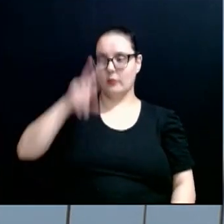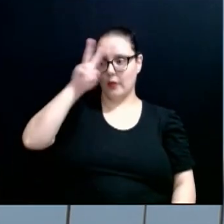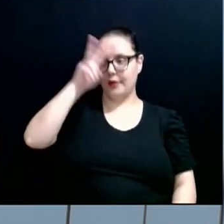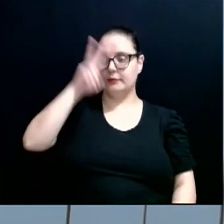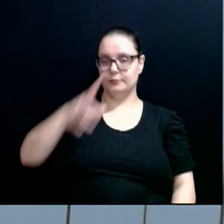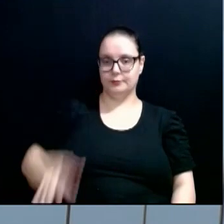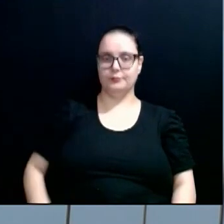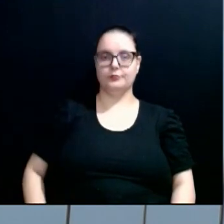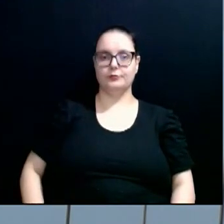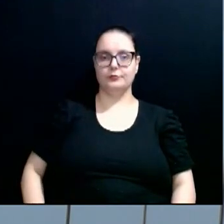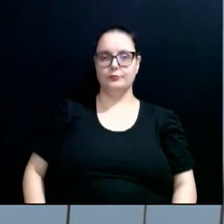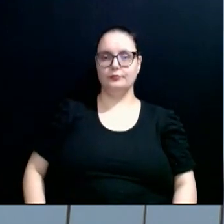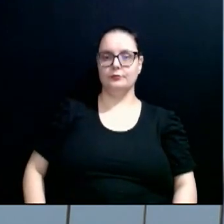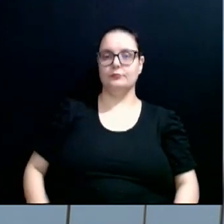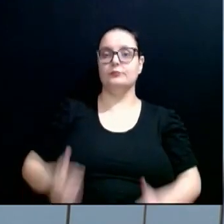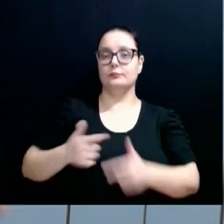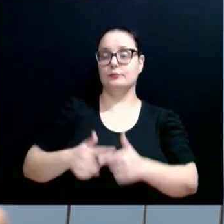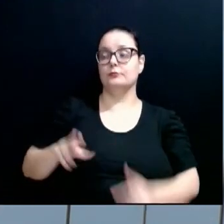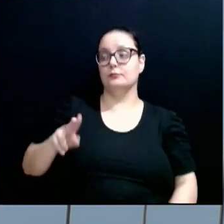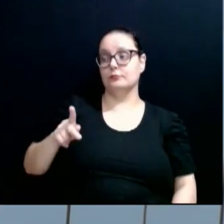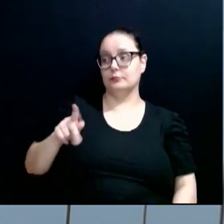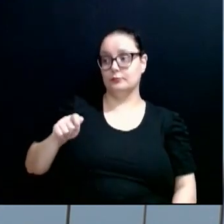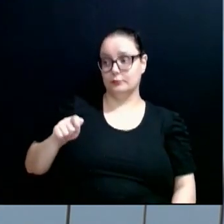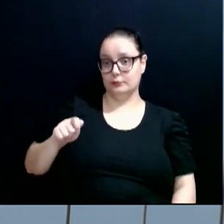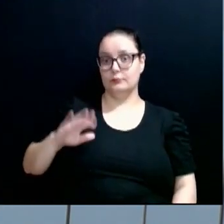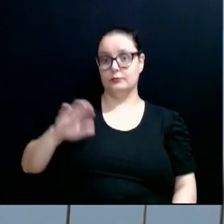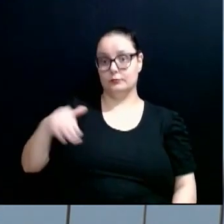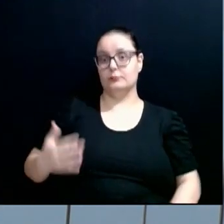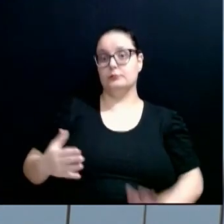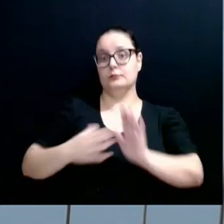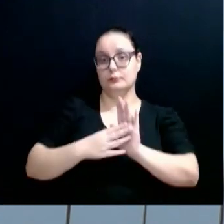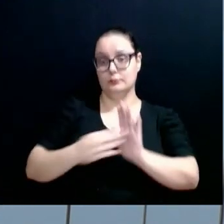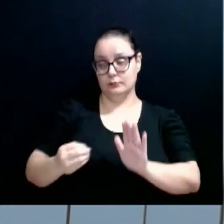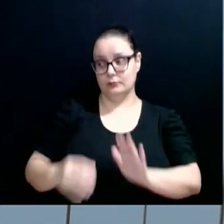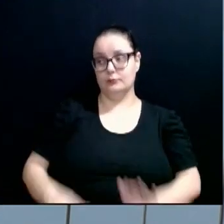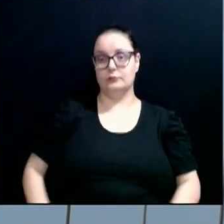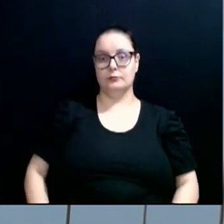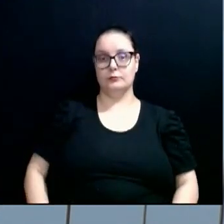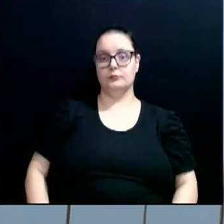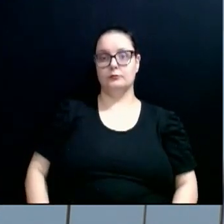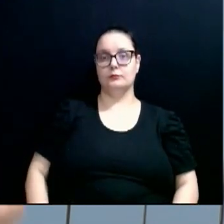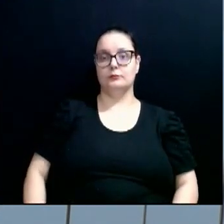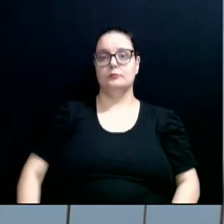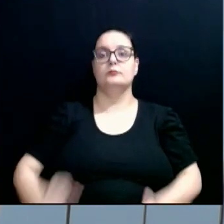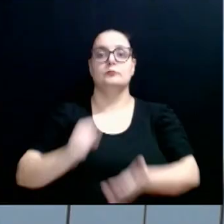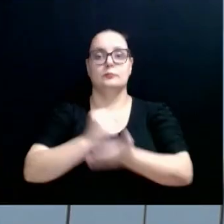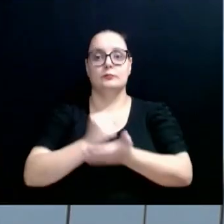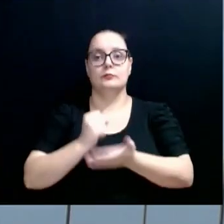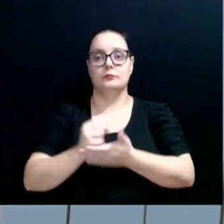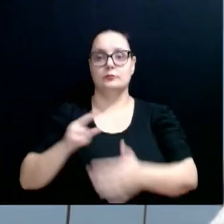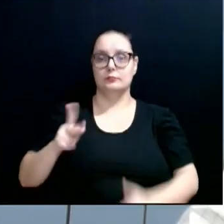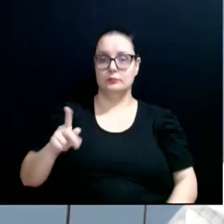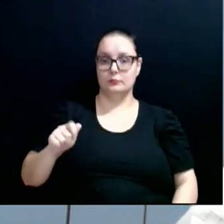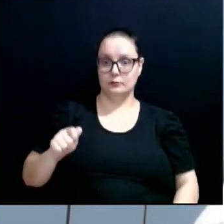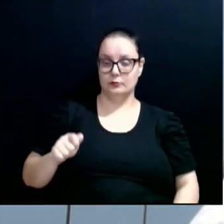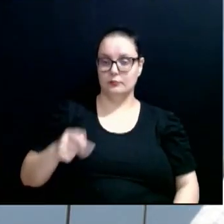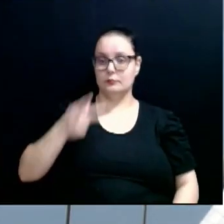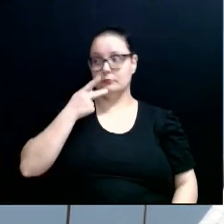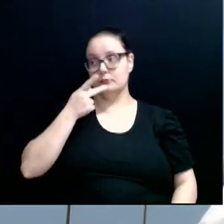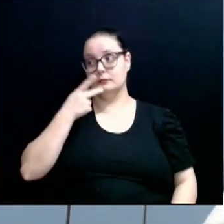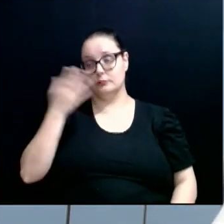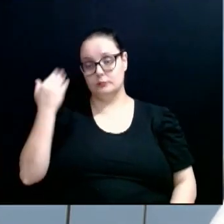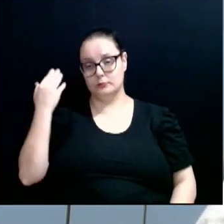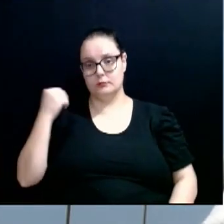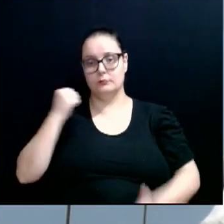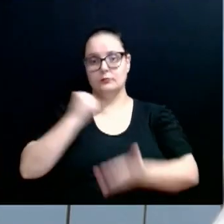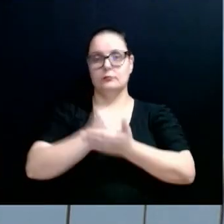na UPA, e quando foi feito o novo modelo de contratação da UPA, dizia assim no contrato, que quando